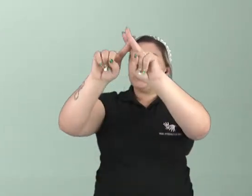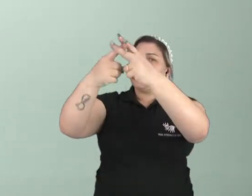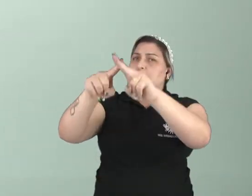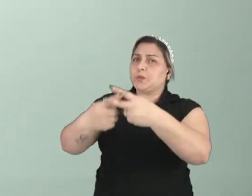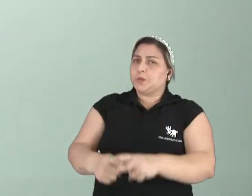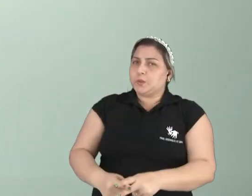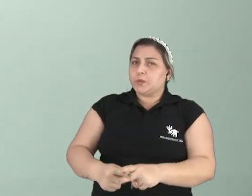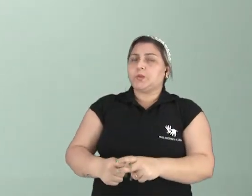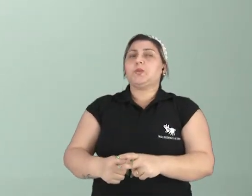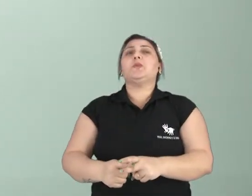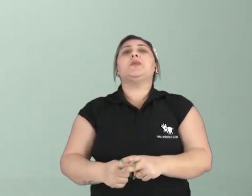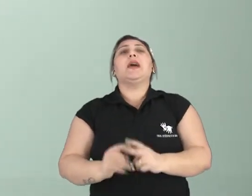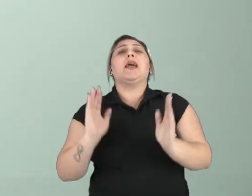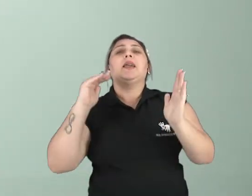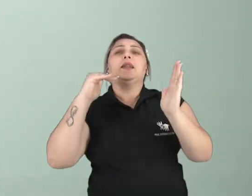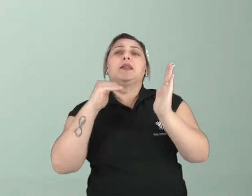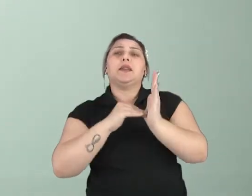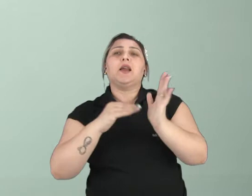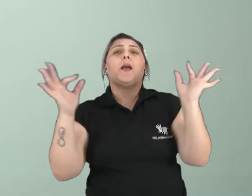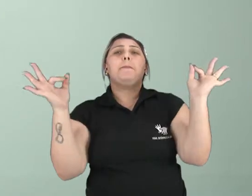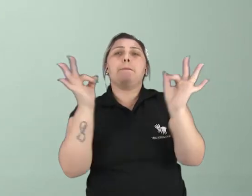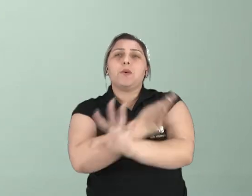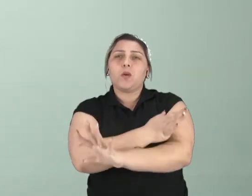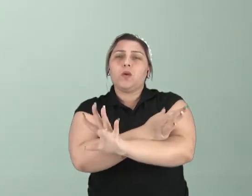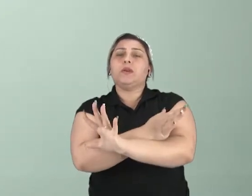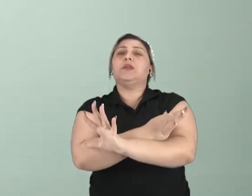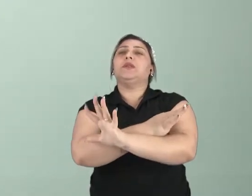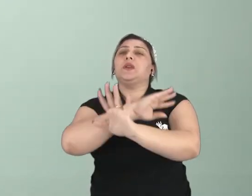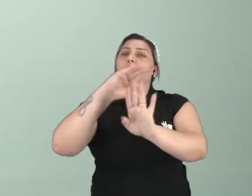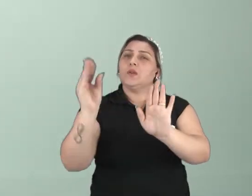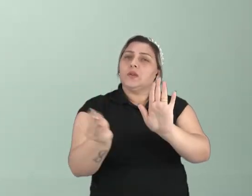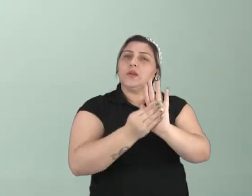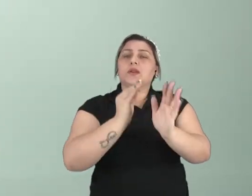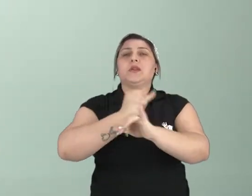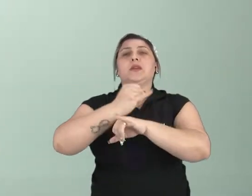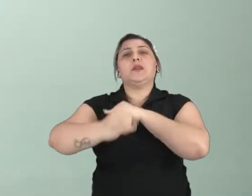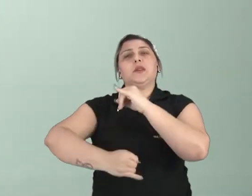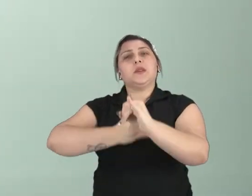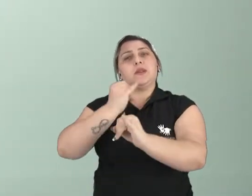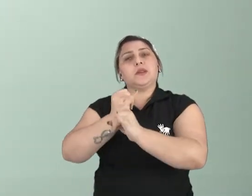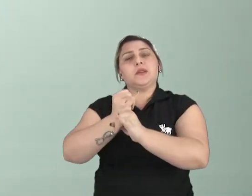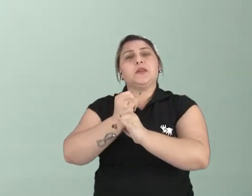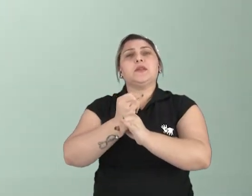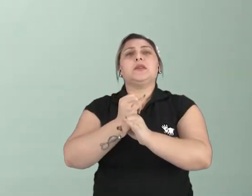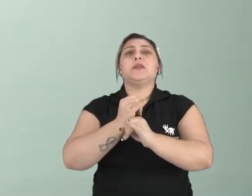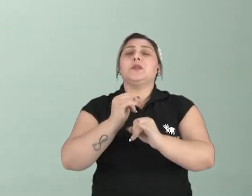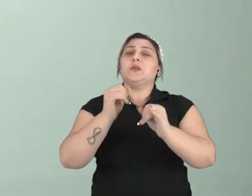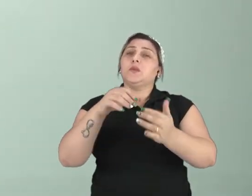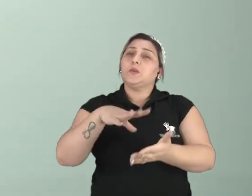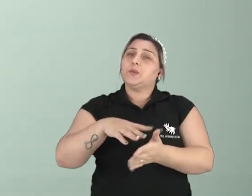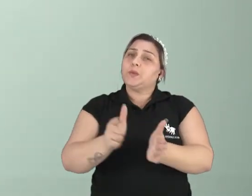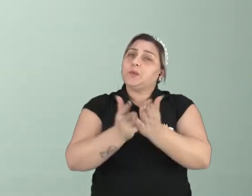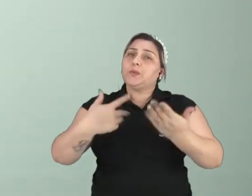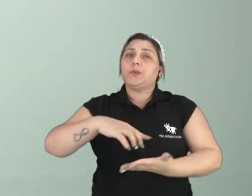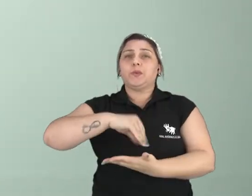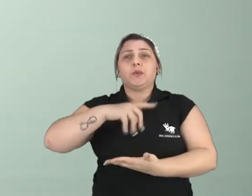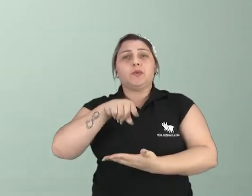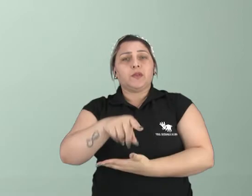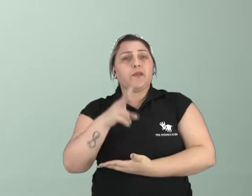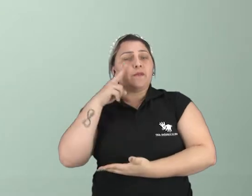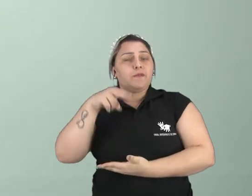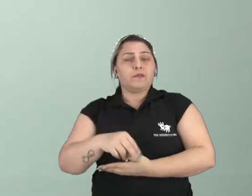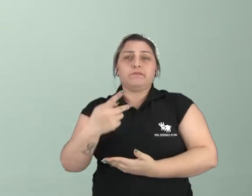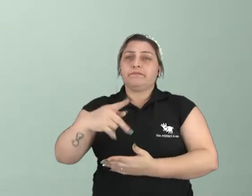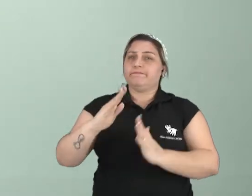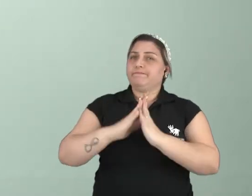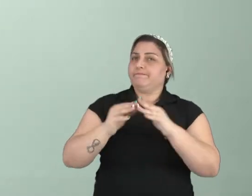todo esse processo aí até chegar lá na internet ou até chegar no texto, no jornal impresso ali para você ver na sua